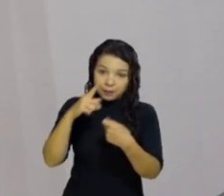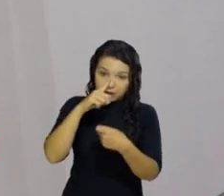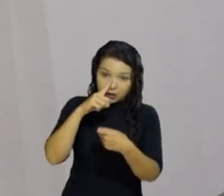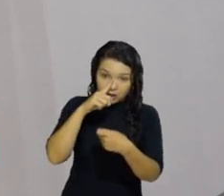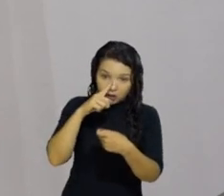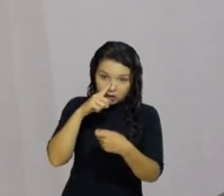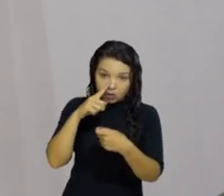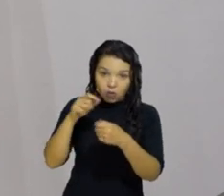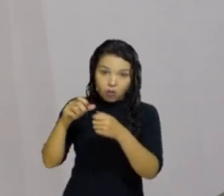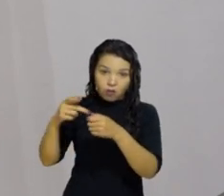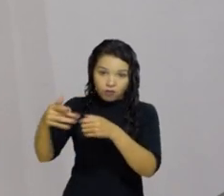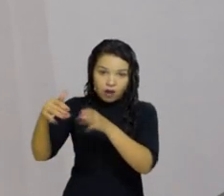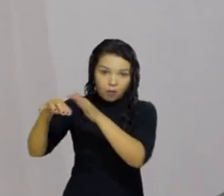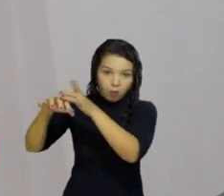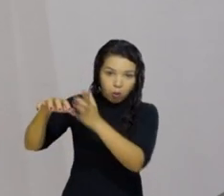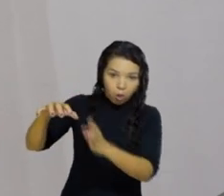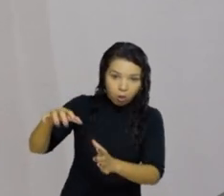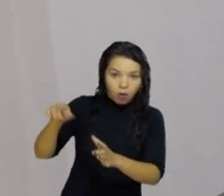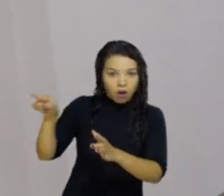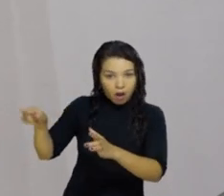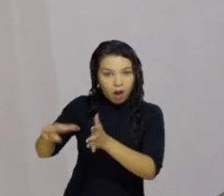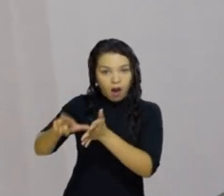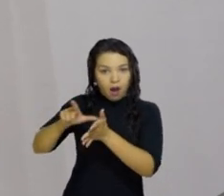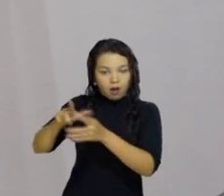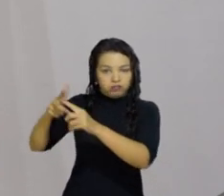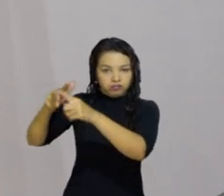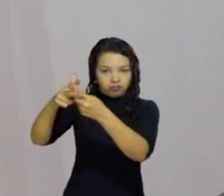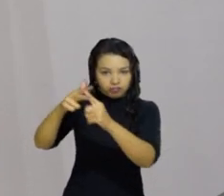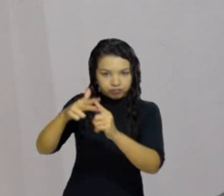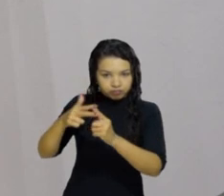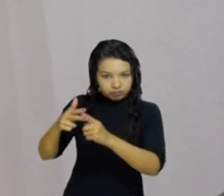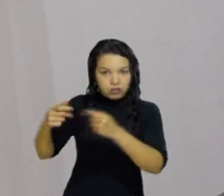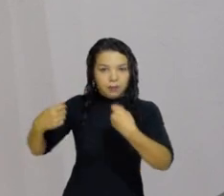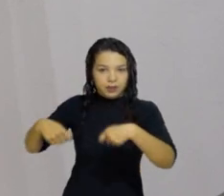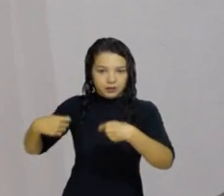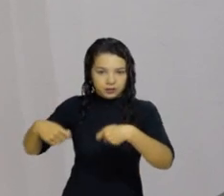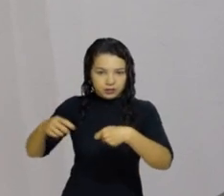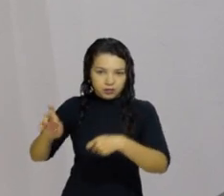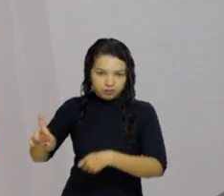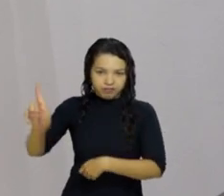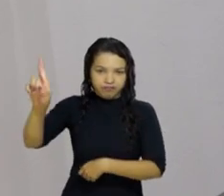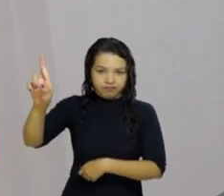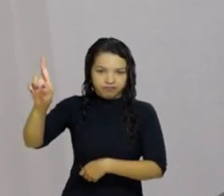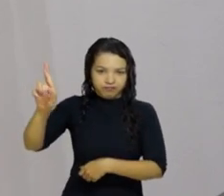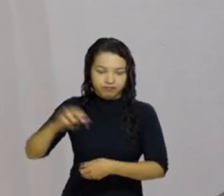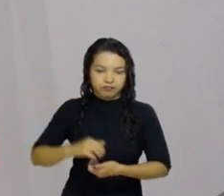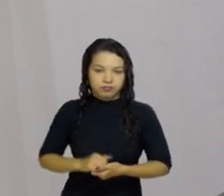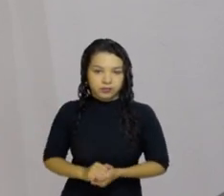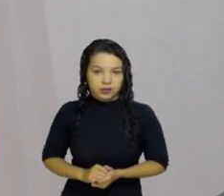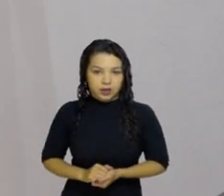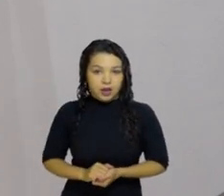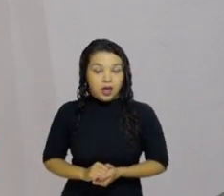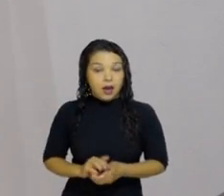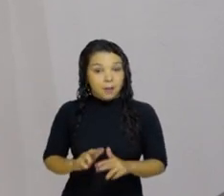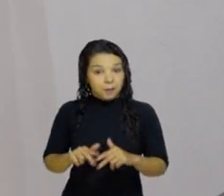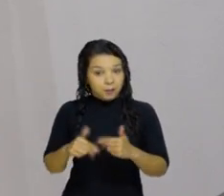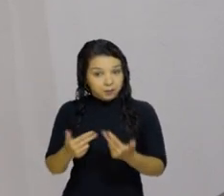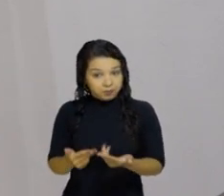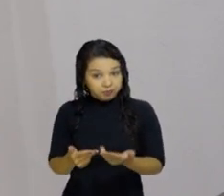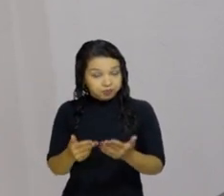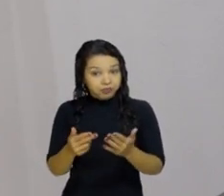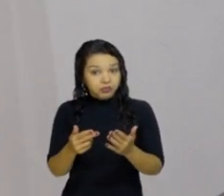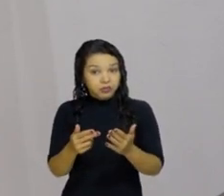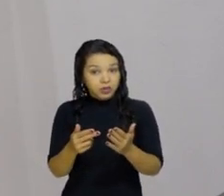No entanto, a classificação de risco das encostas, que gerou aquele relatório realizado pela própria Arteris, de